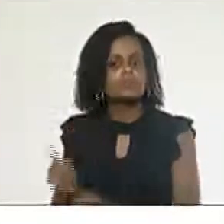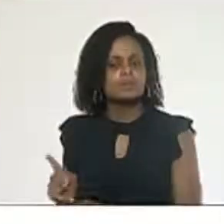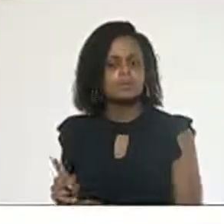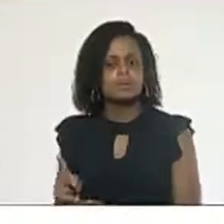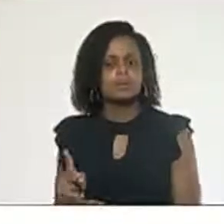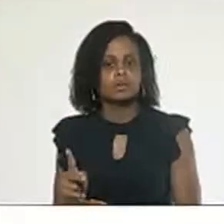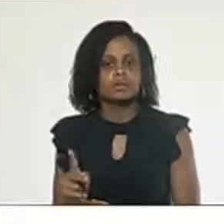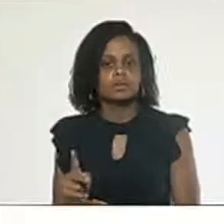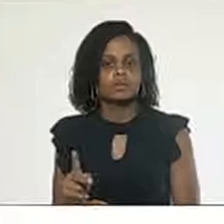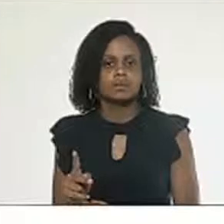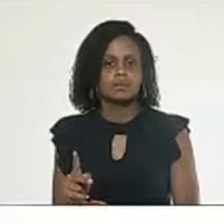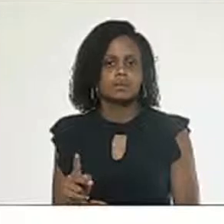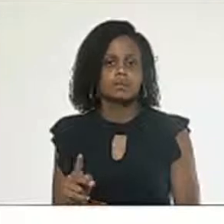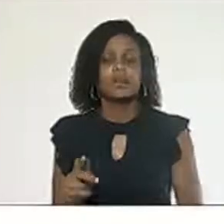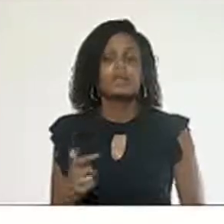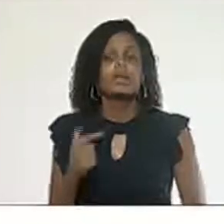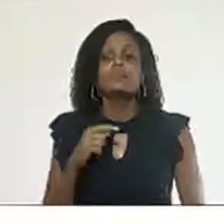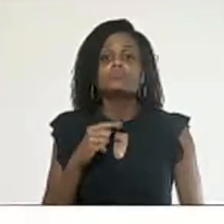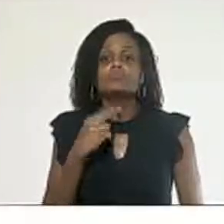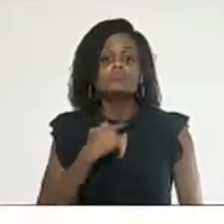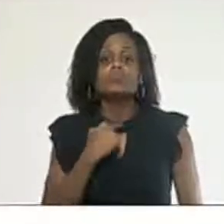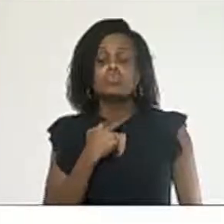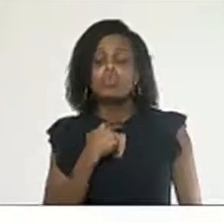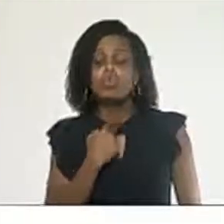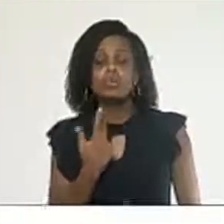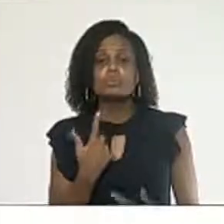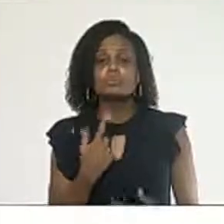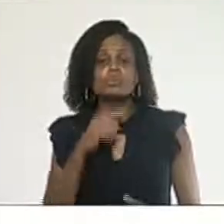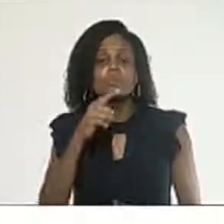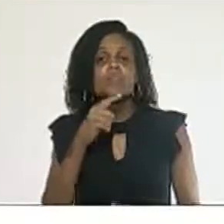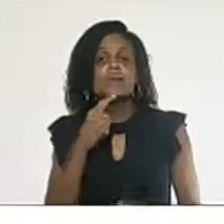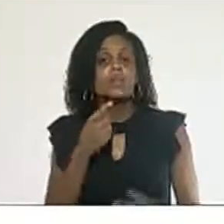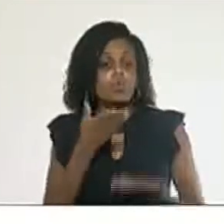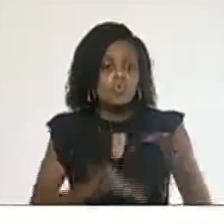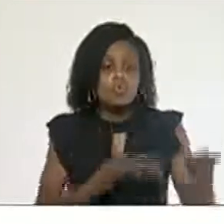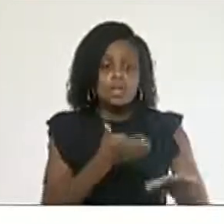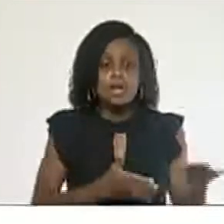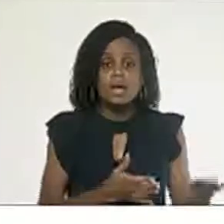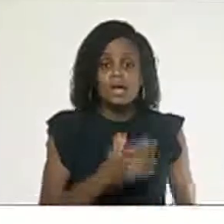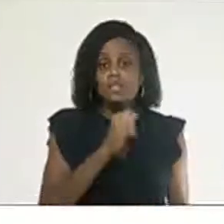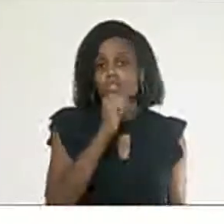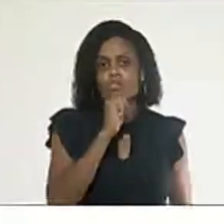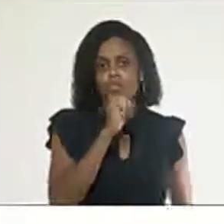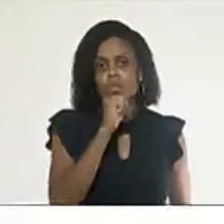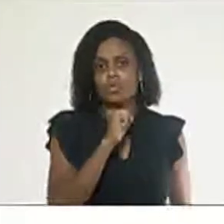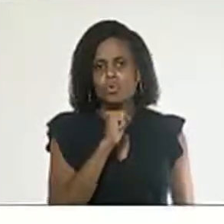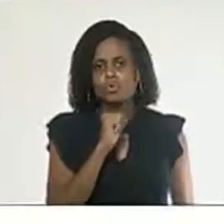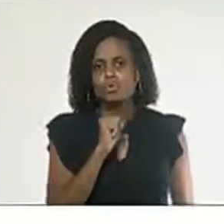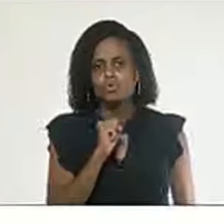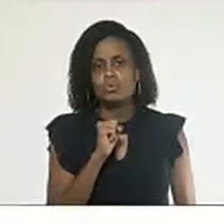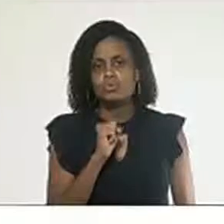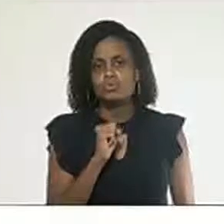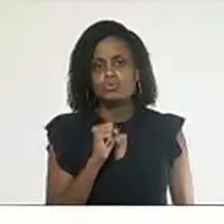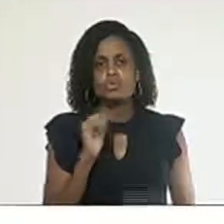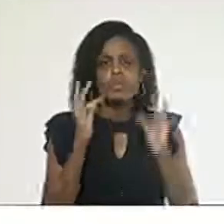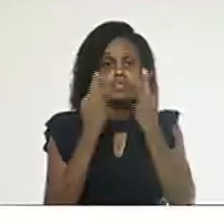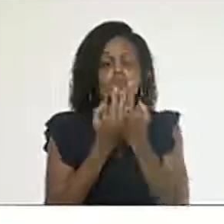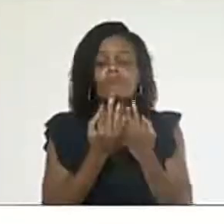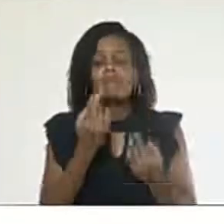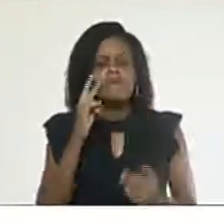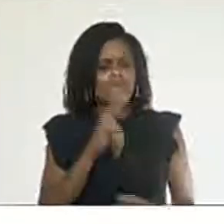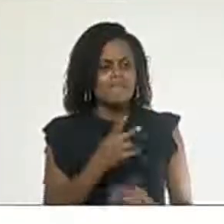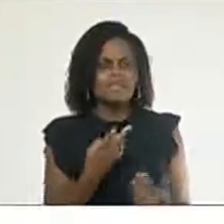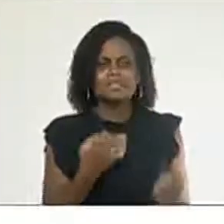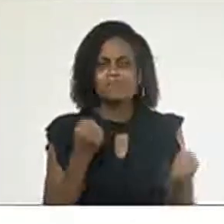não dá para ficar com um idoso que essas famílias já estão considerando como um peso